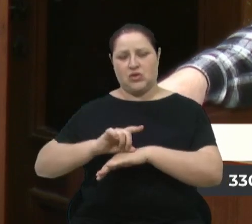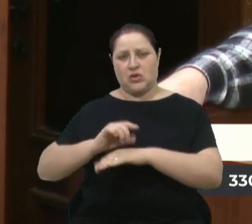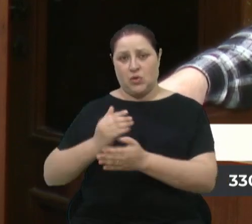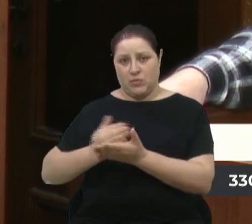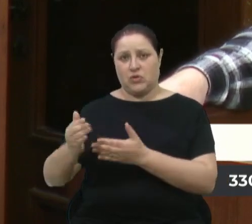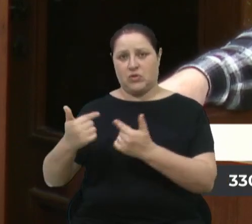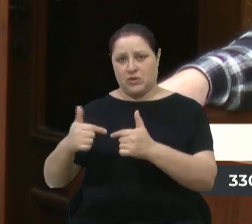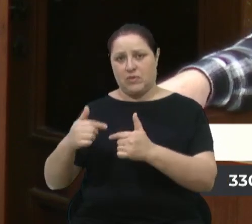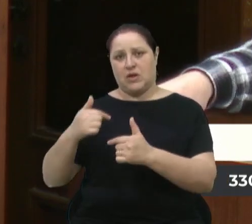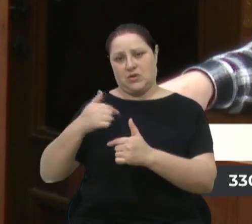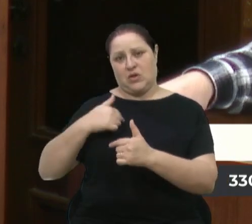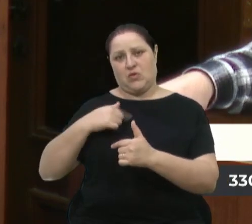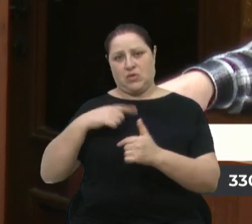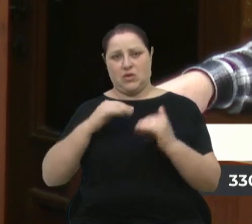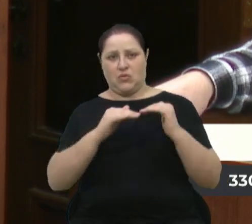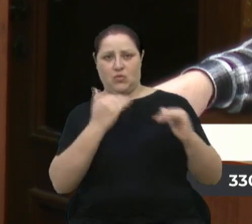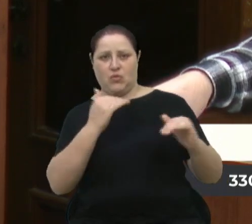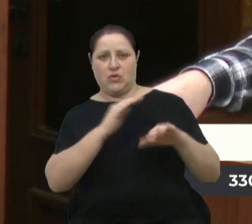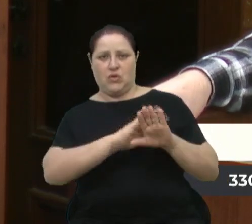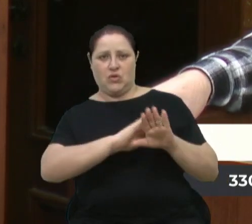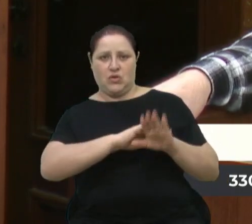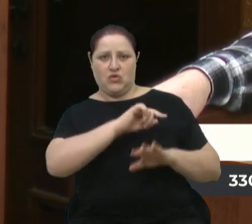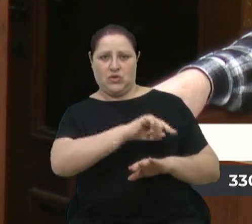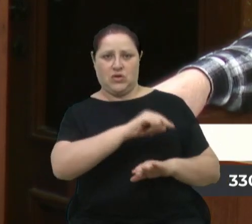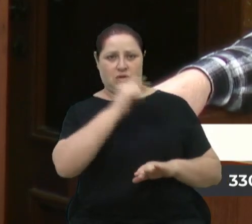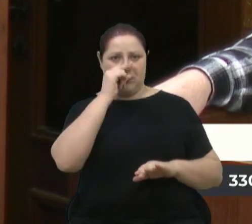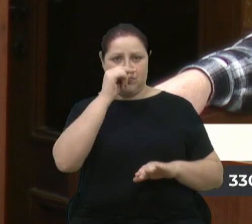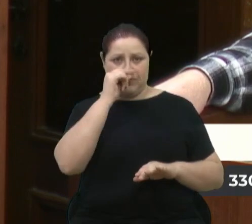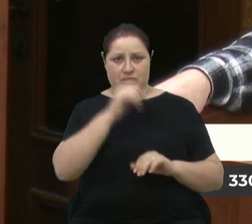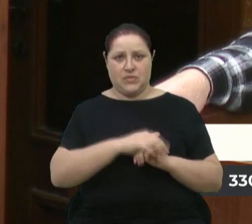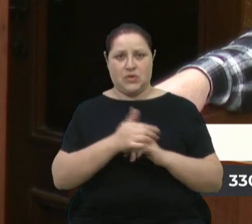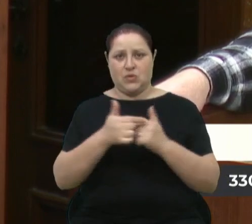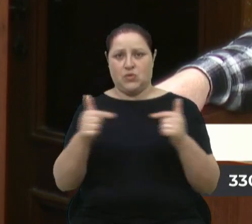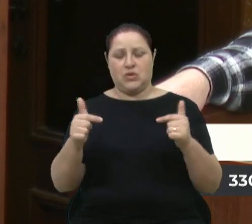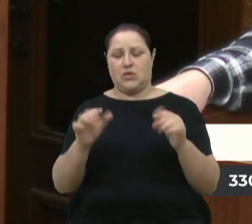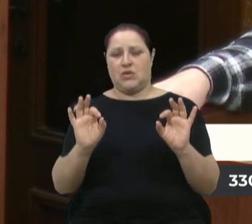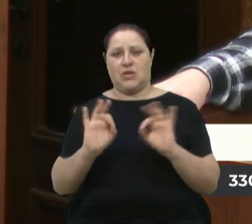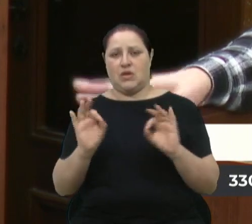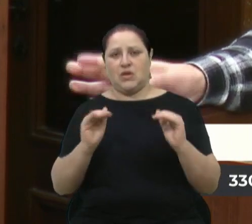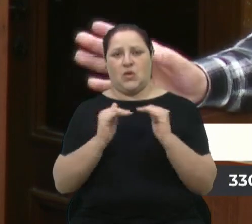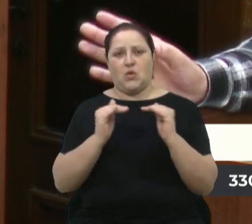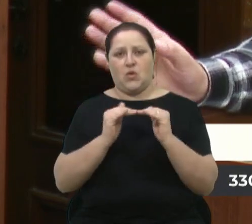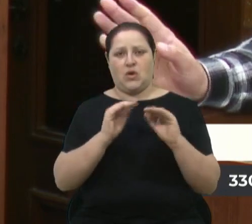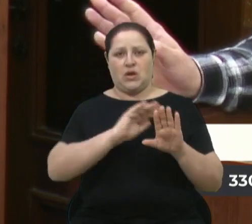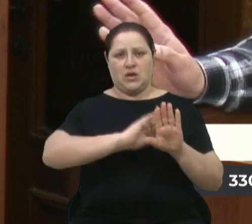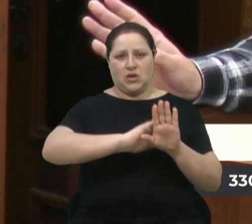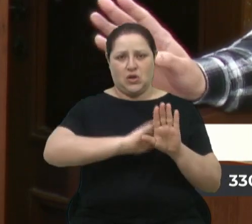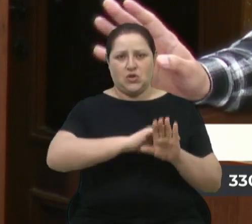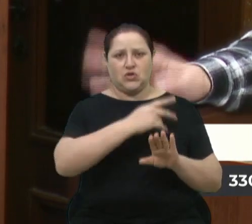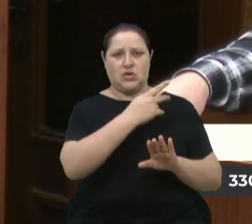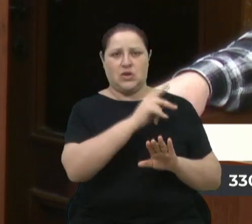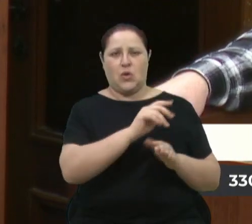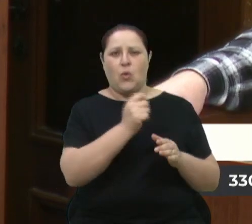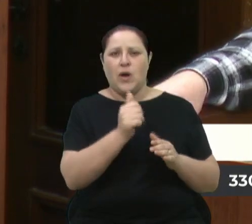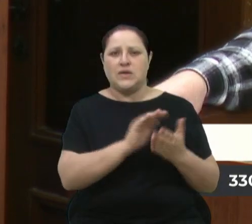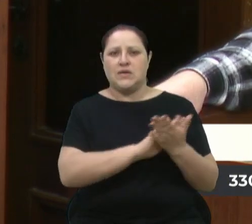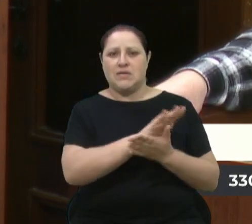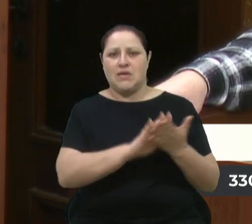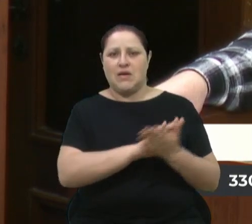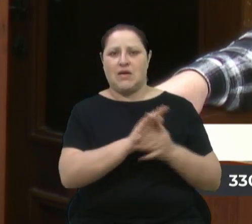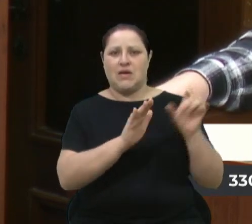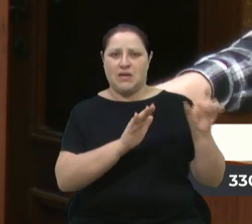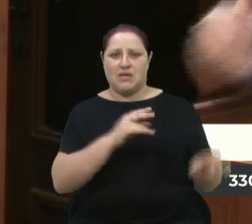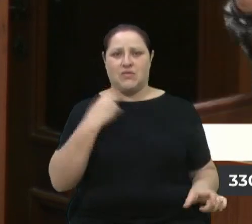fala. E, então, não tenho nenhum apreço ideológico por quase nada, né, do que o